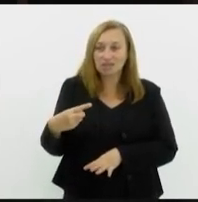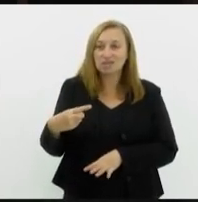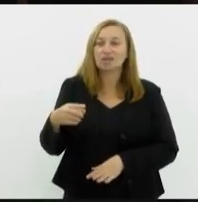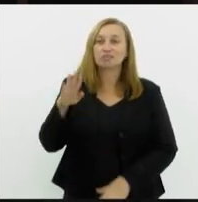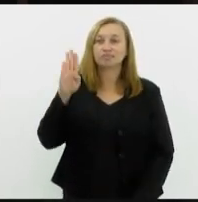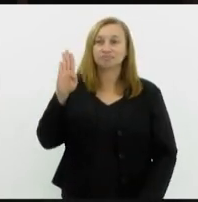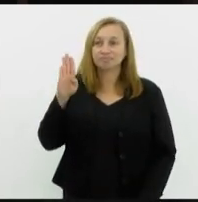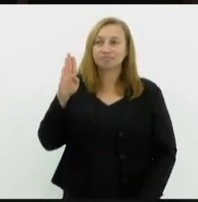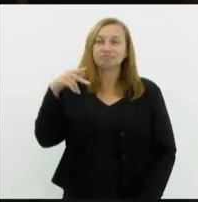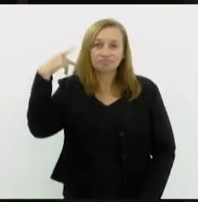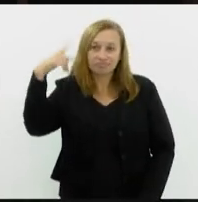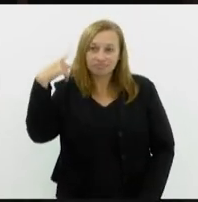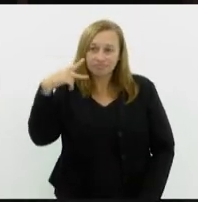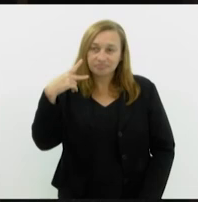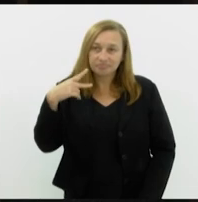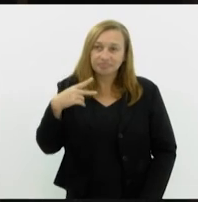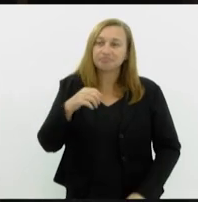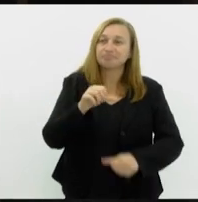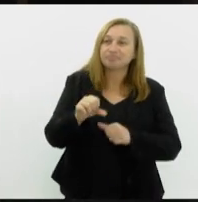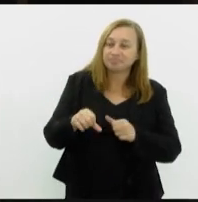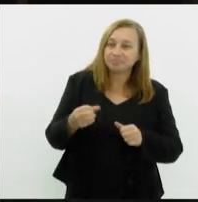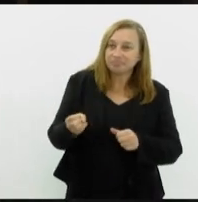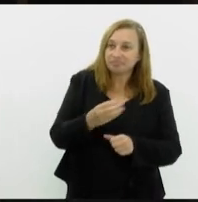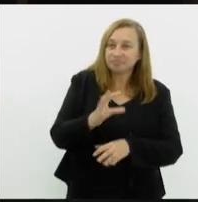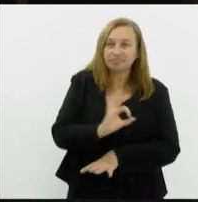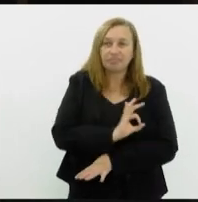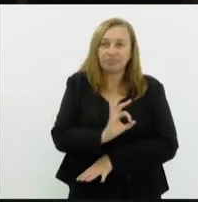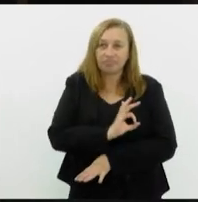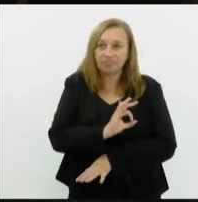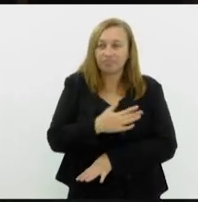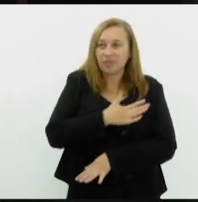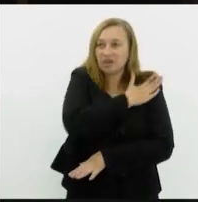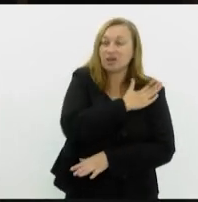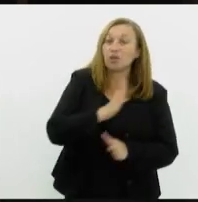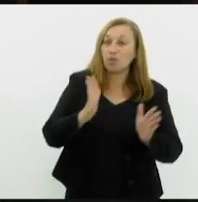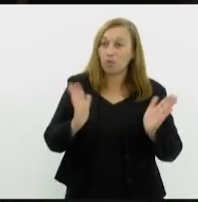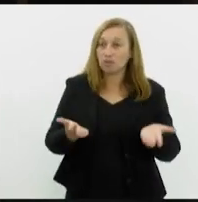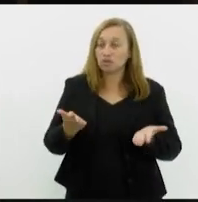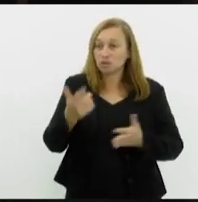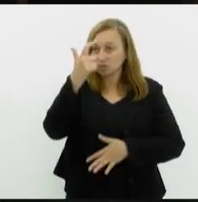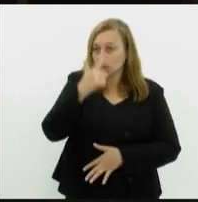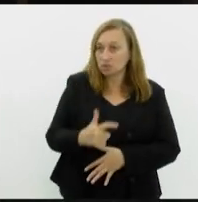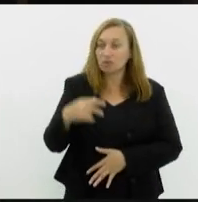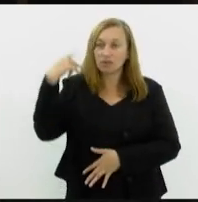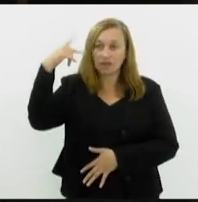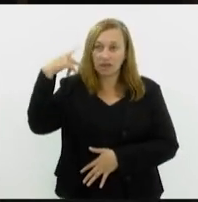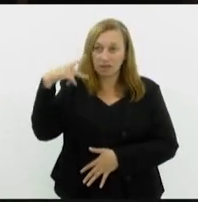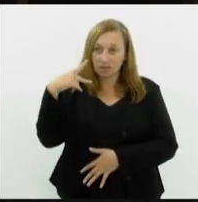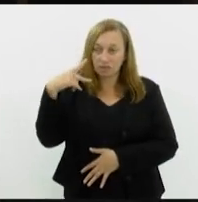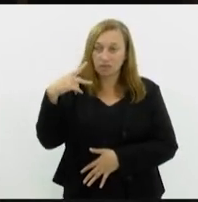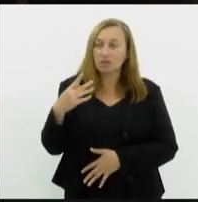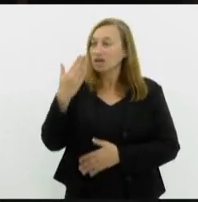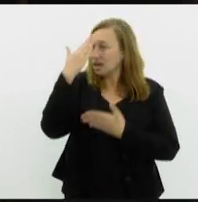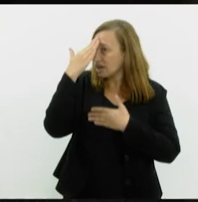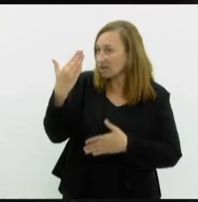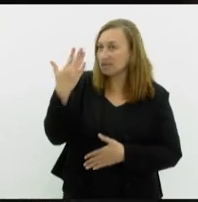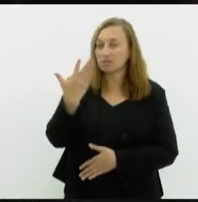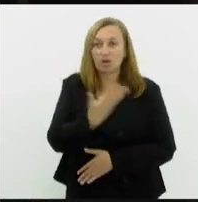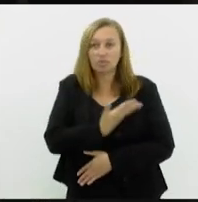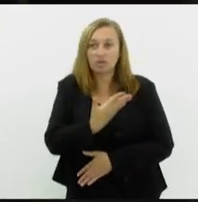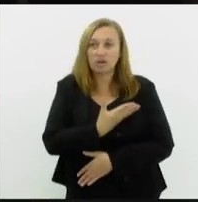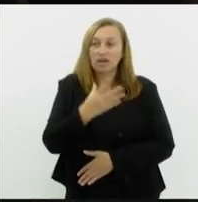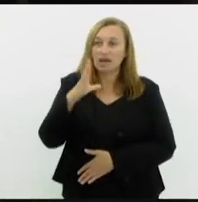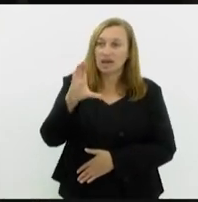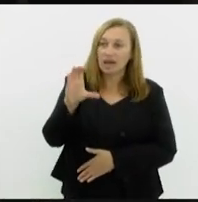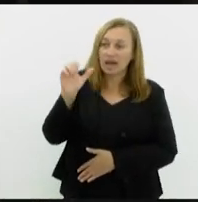vereador, me reformei da Polícia Militar e hoje estou como vereador de Mangaratiba. Agradeço muito ao meu comandante, Capitão